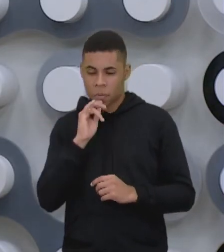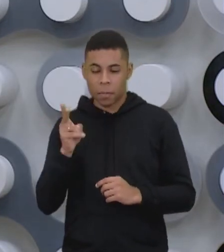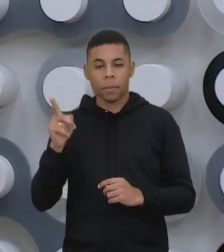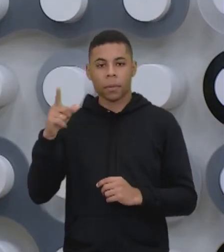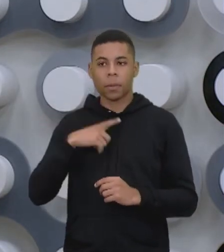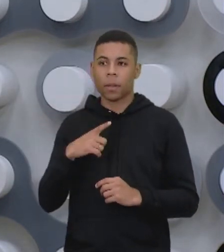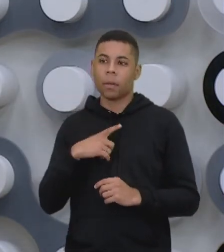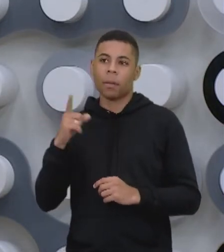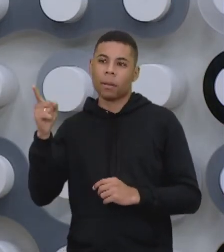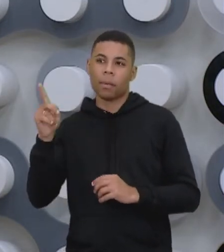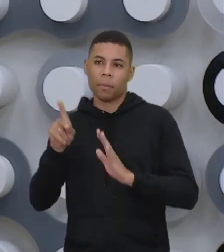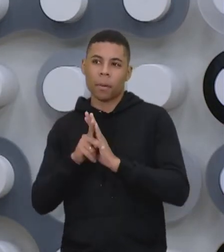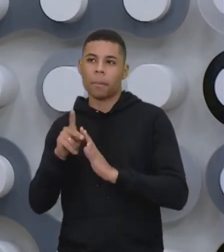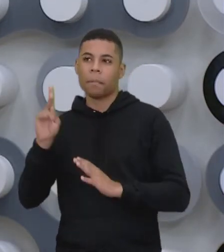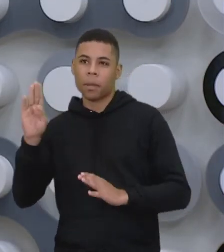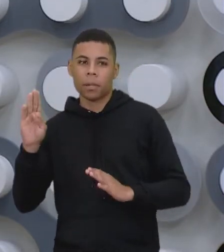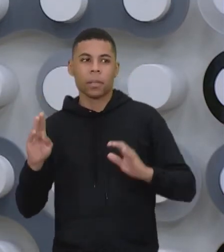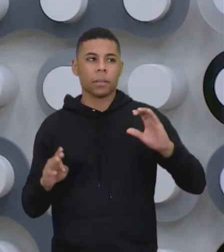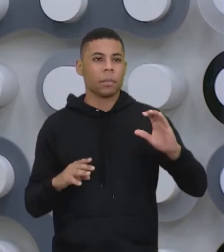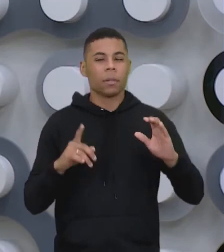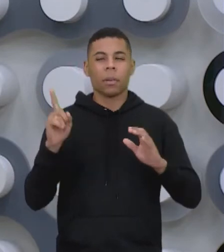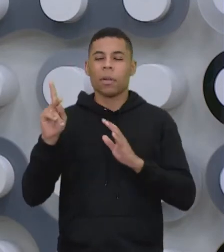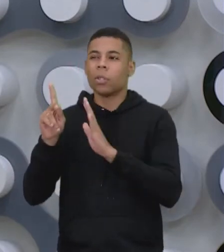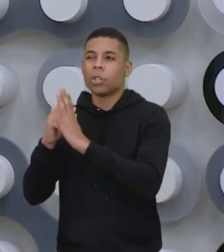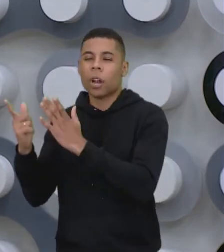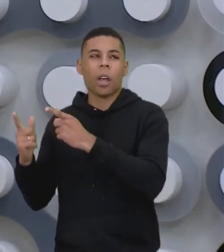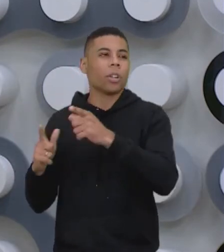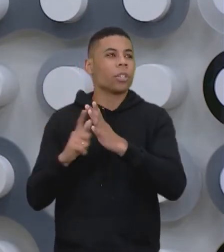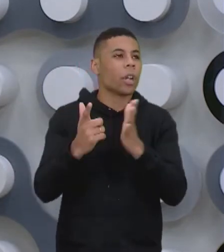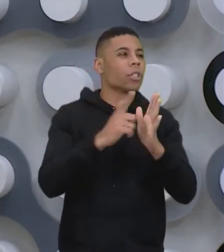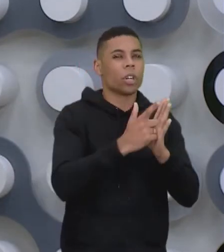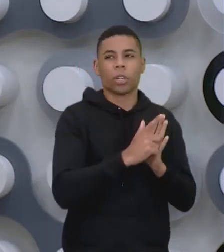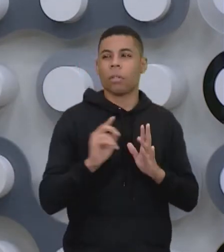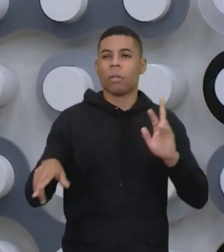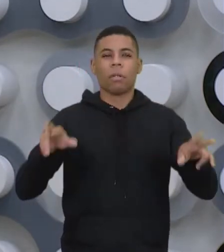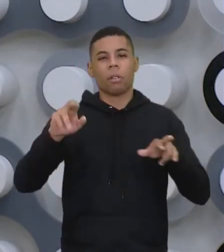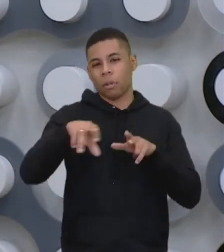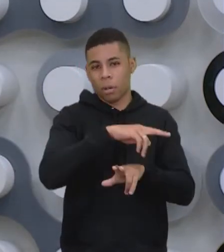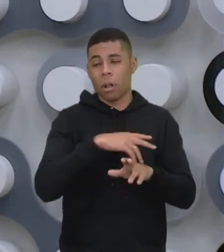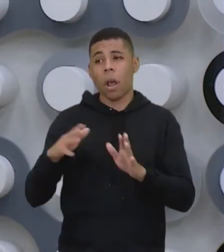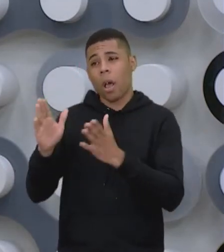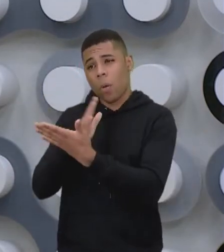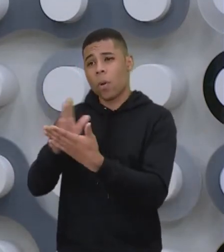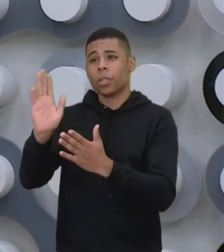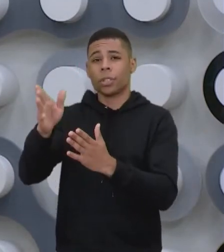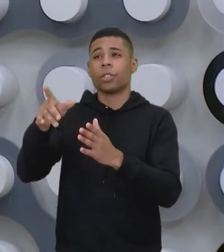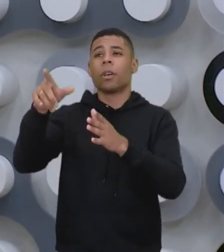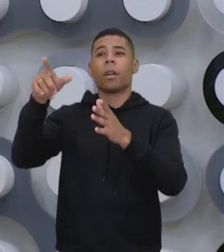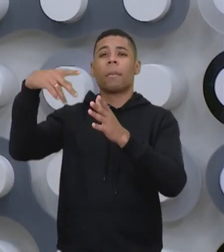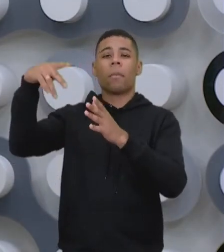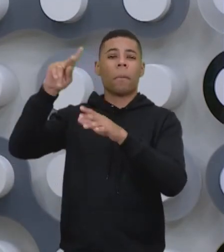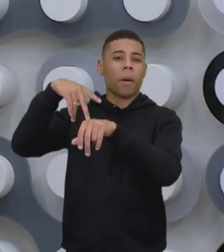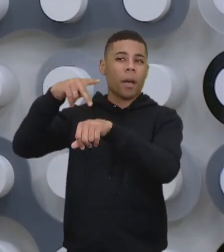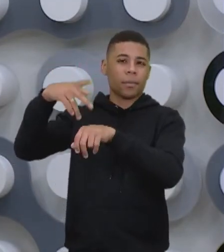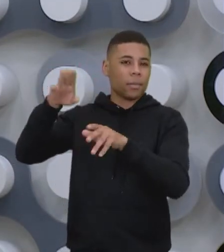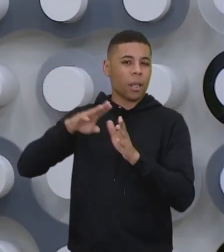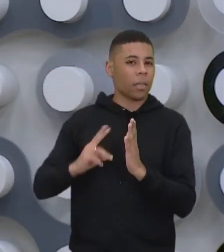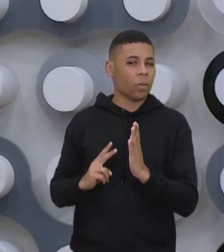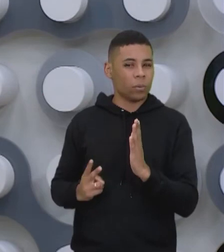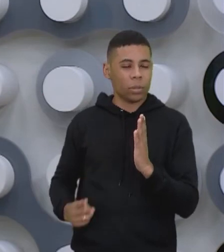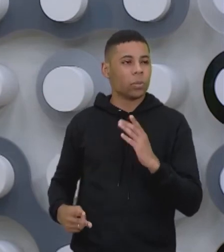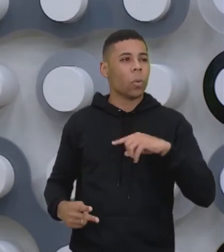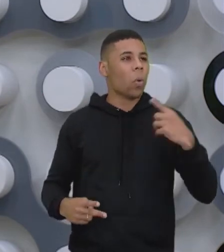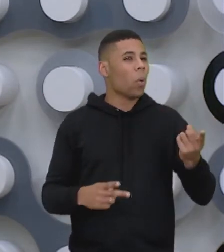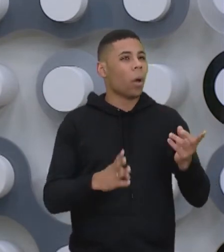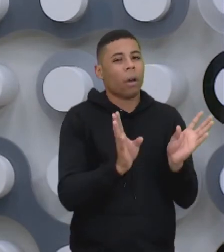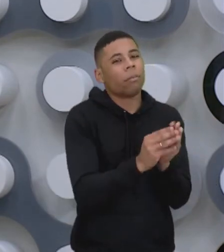C, no D. Até o texto é o mesmo, porque vem já pronto de algum lugar, traduzido, ou apropriação pura e